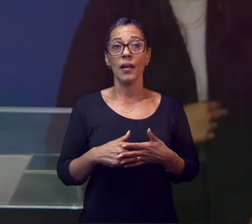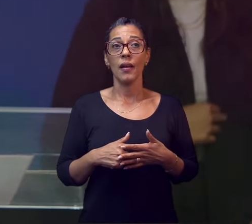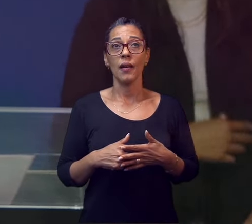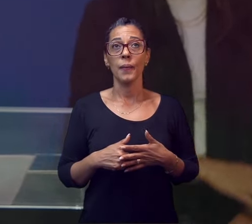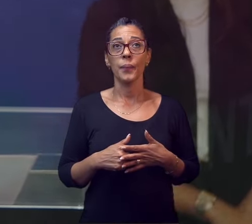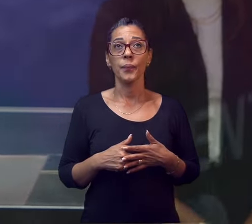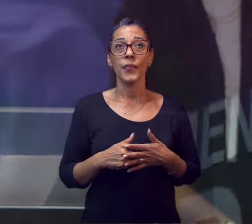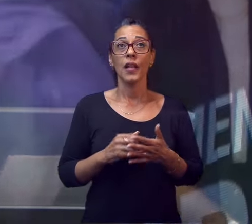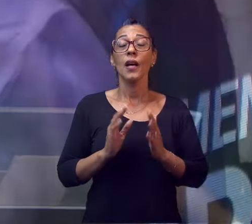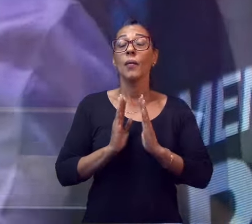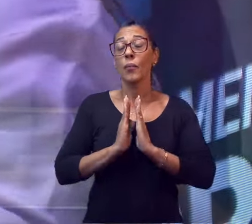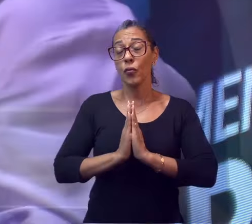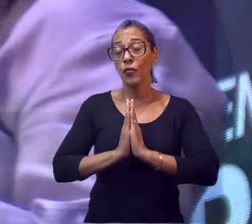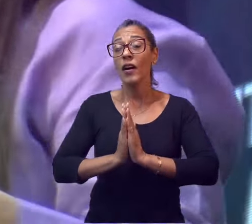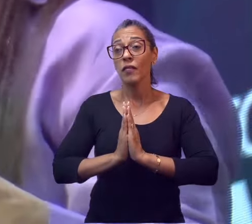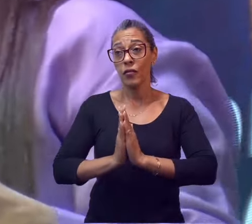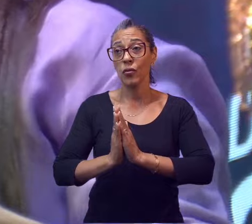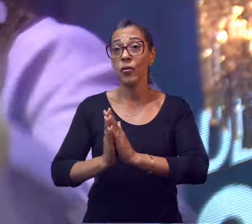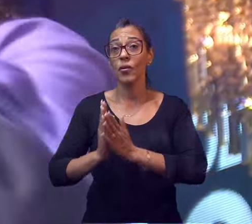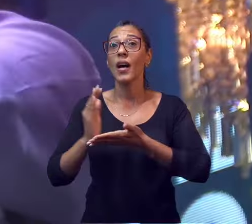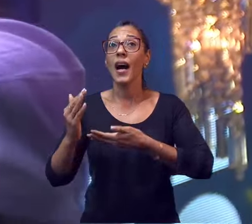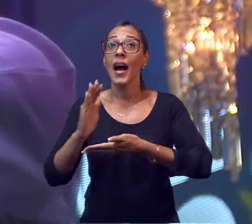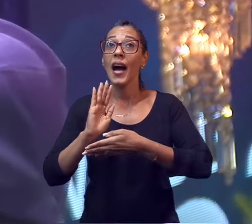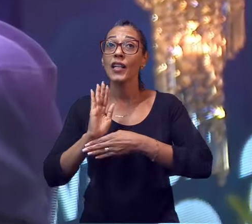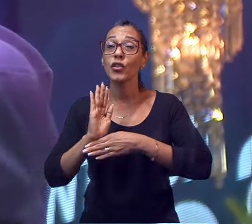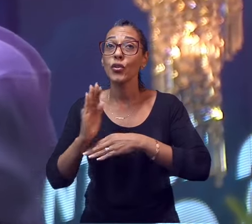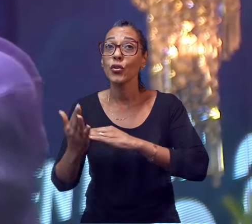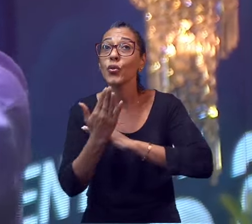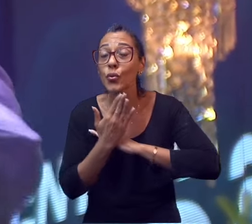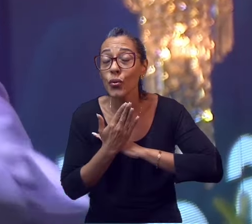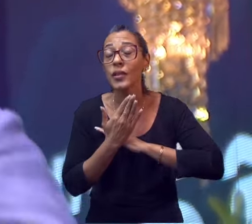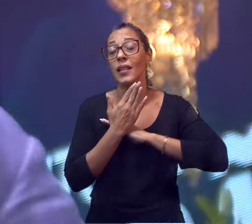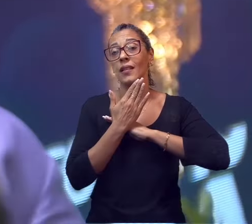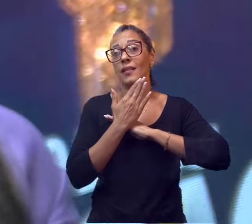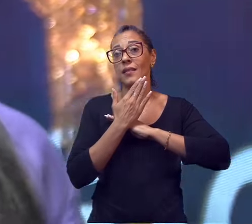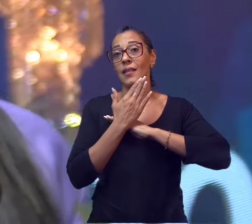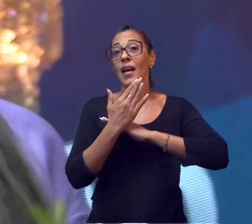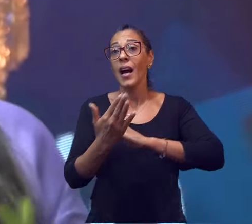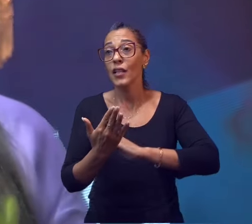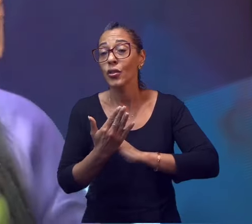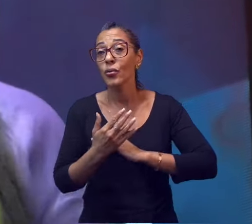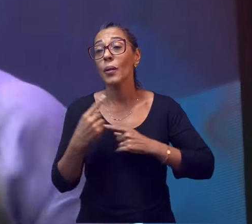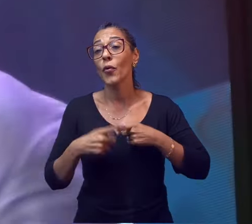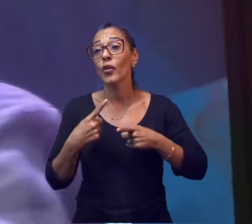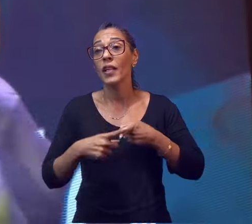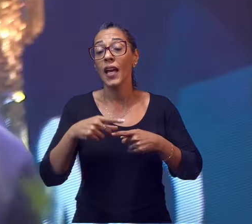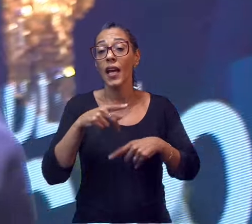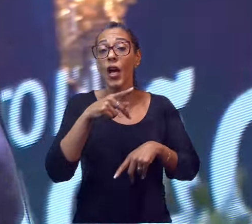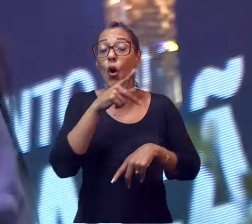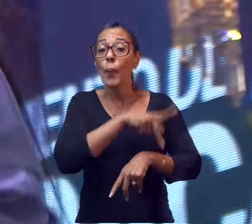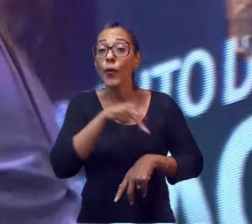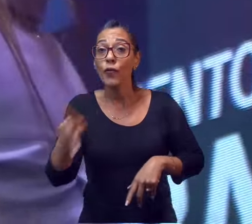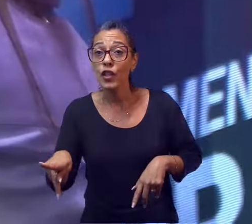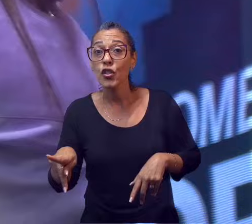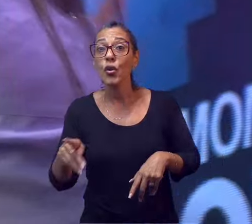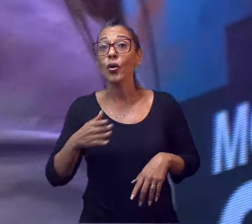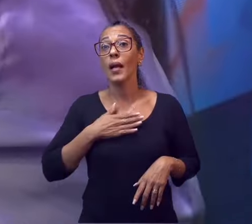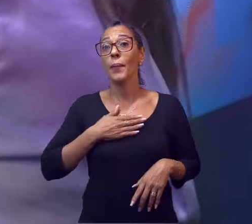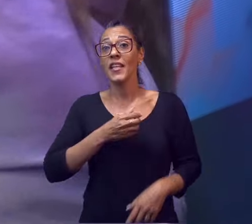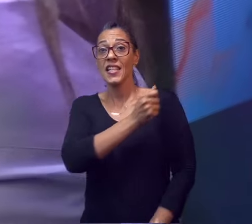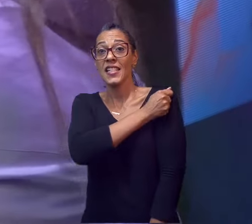falou na sala e apontou para mim e falou bolsonarista deveria ser queimada e os meninos da Escola estão